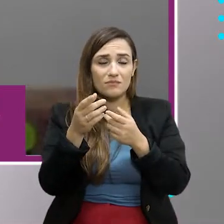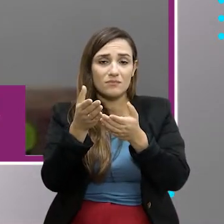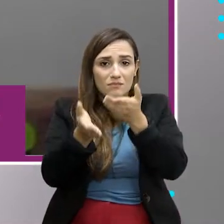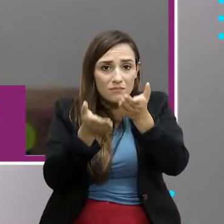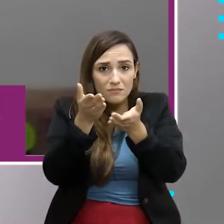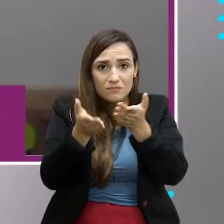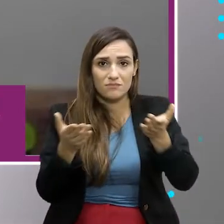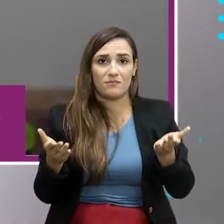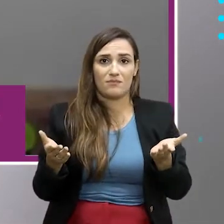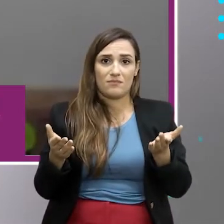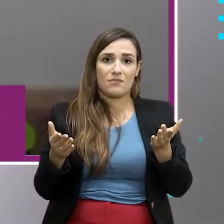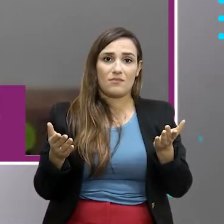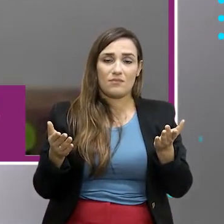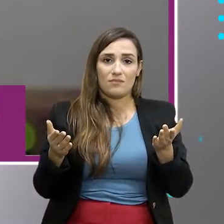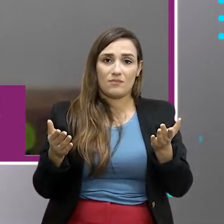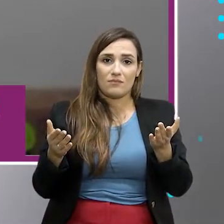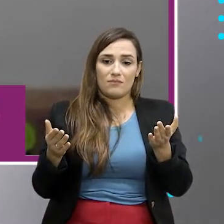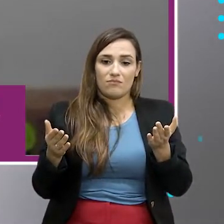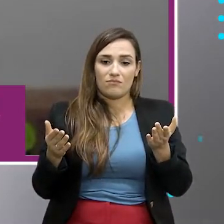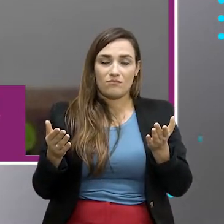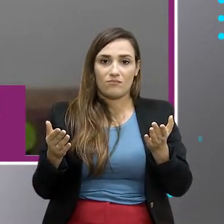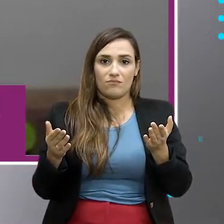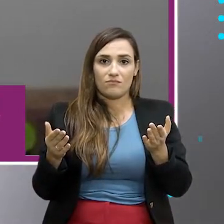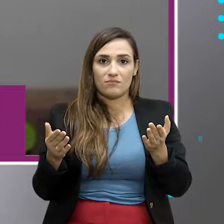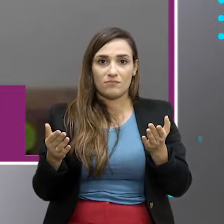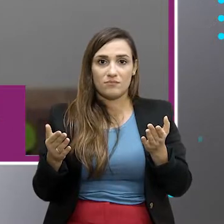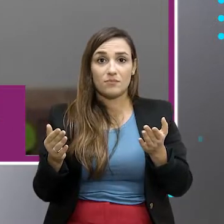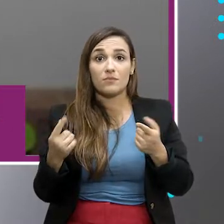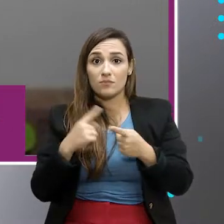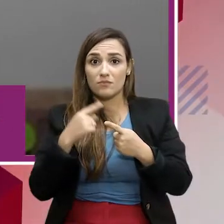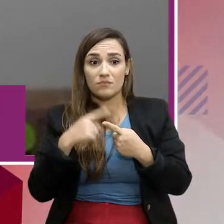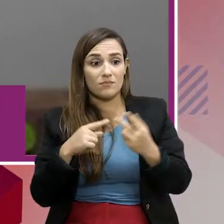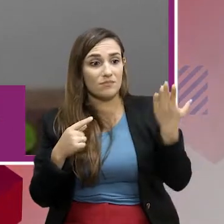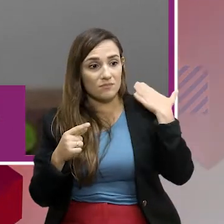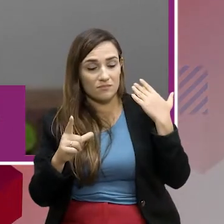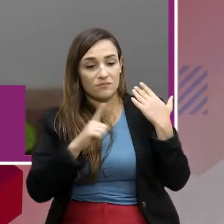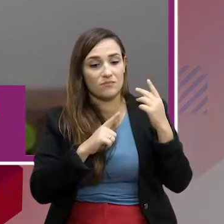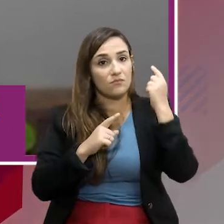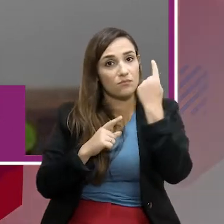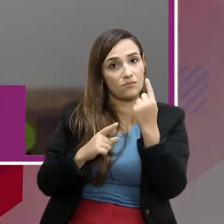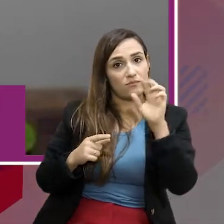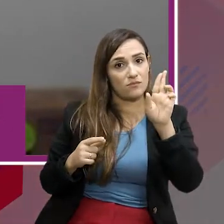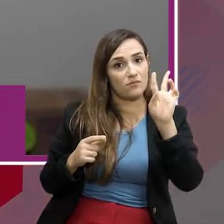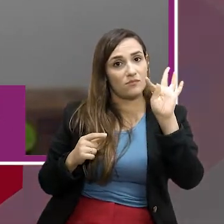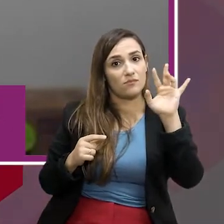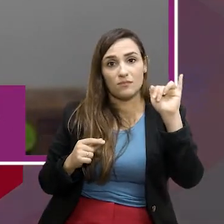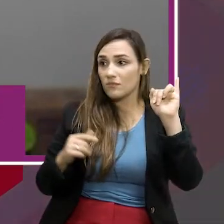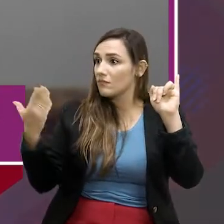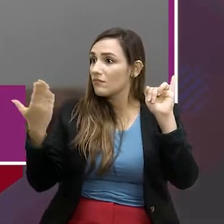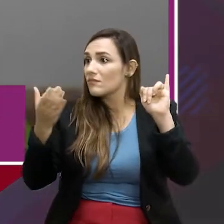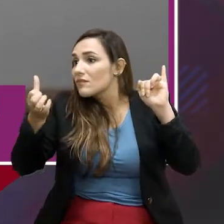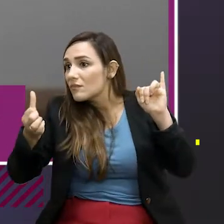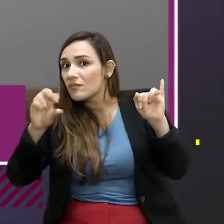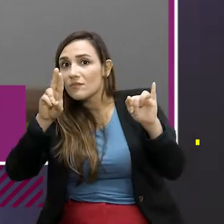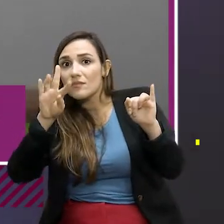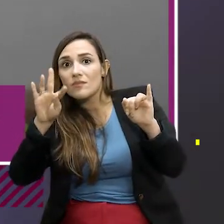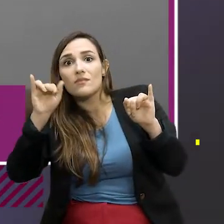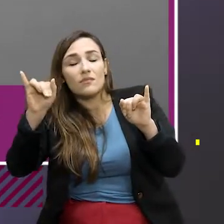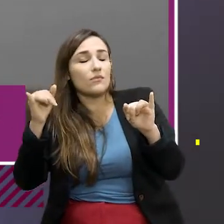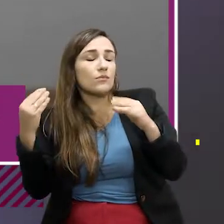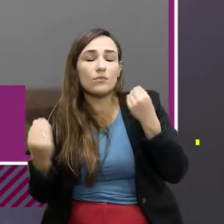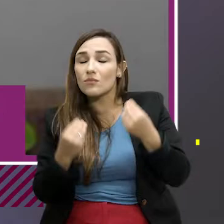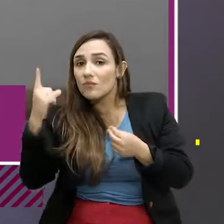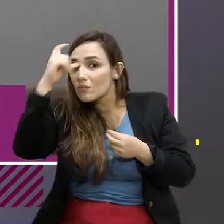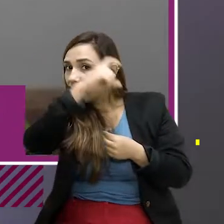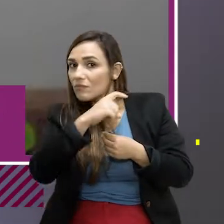a gente precisava de médico para tratar. As pessoas não têm noção de que quando a gente vira de uma UTI para 6, como é